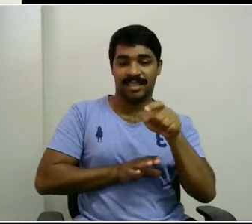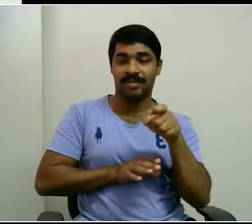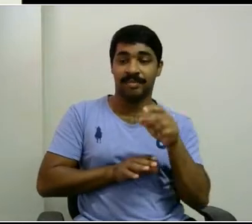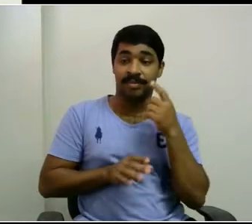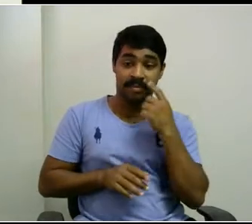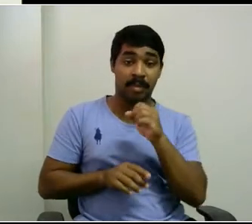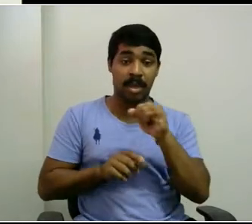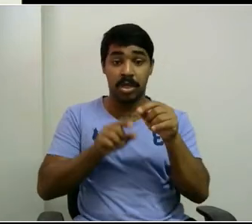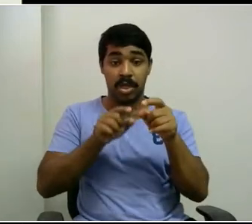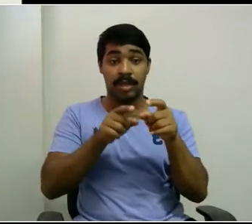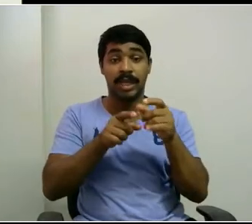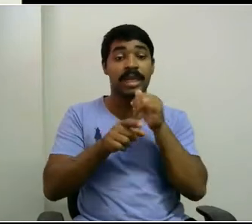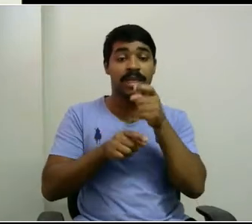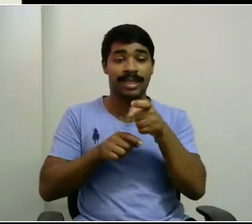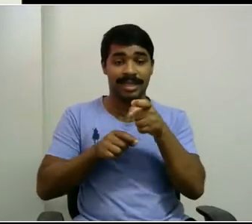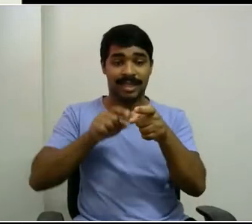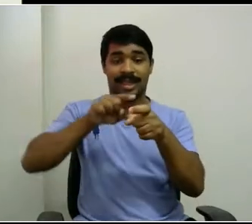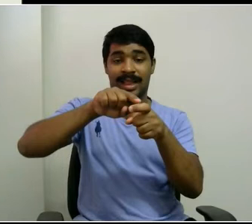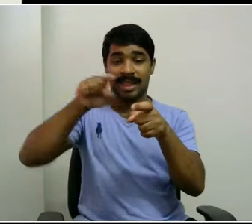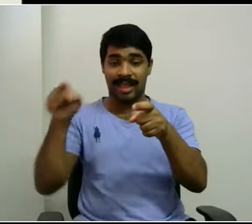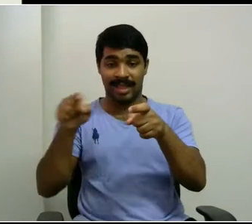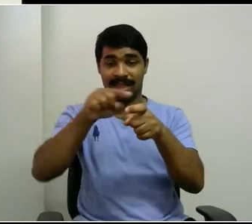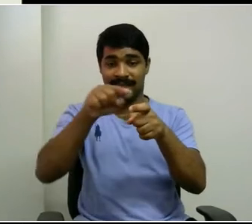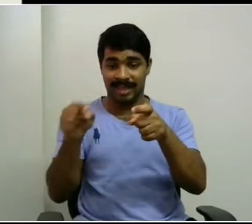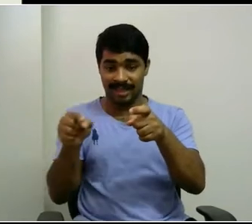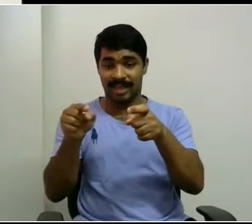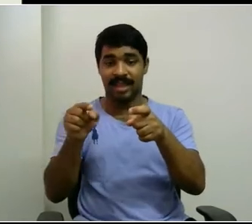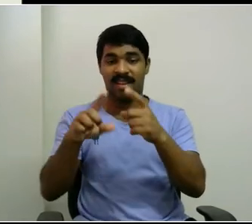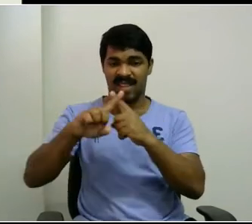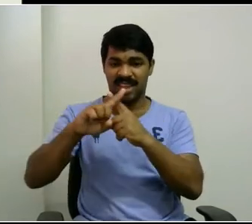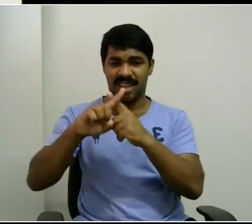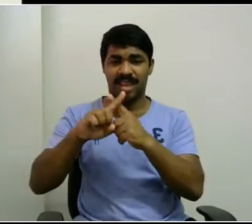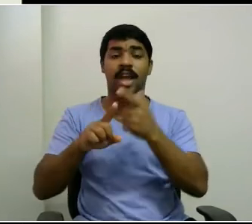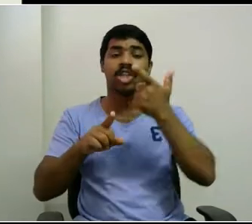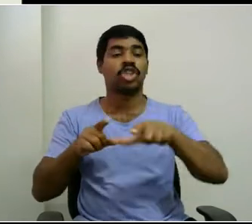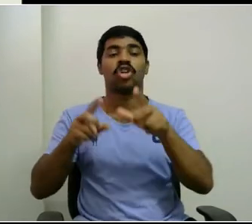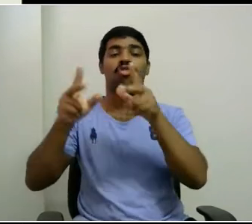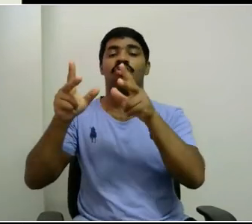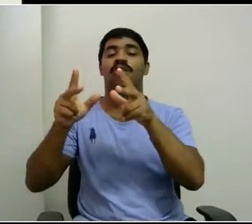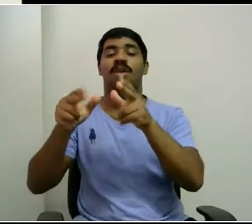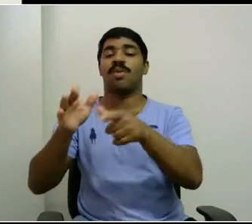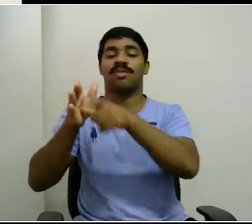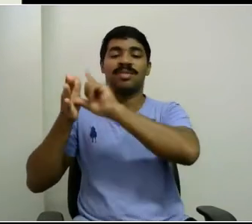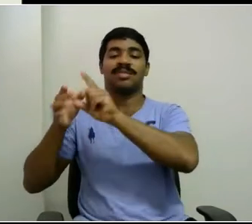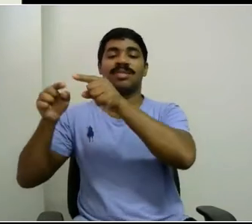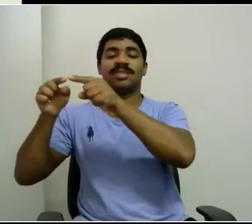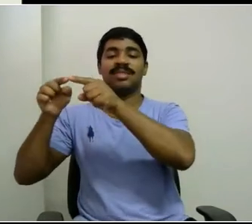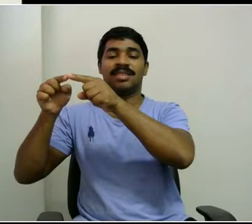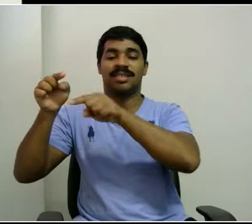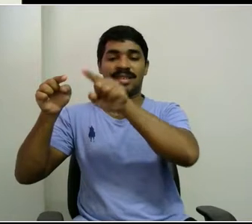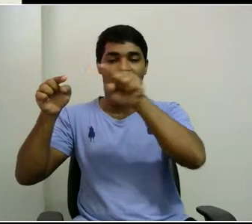voltar a ser o que era antes, tá? Eu só deixei o x em evidência. Bom, feito isso, né, gente? Então ficaria assim,